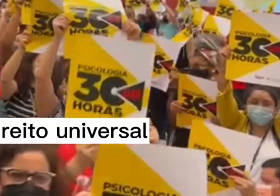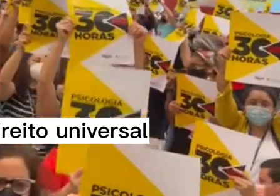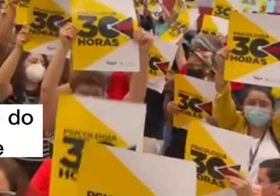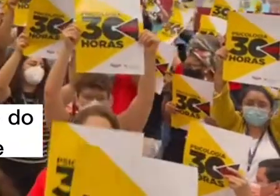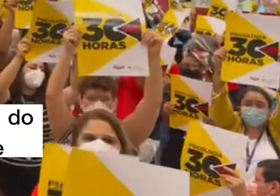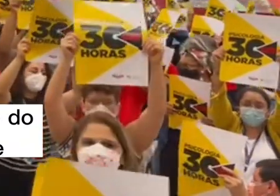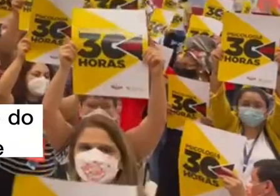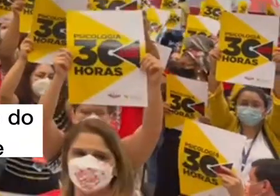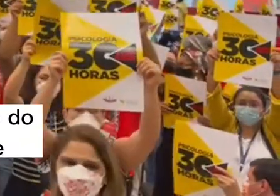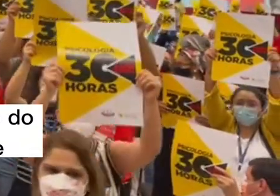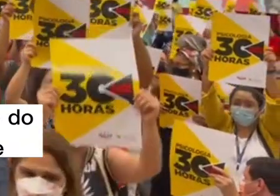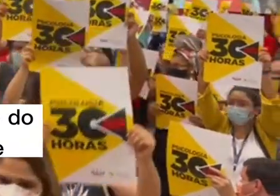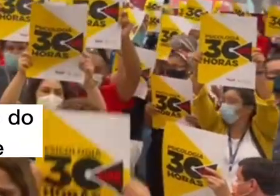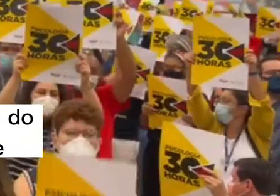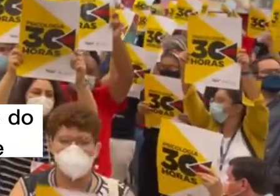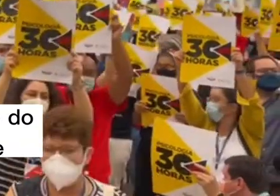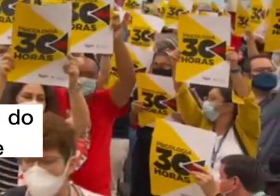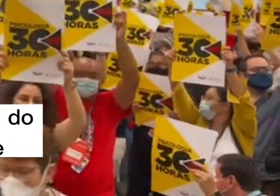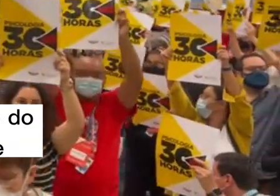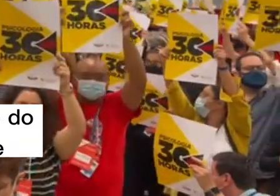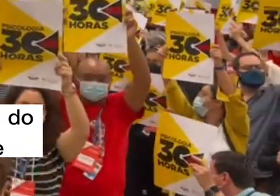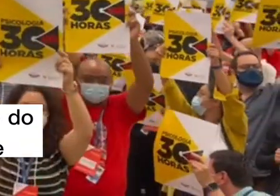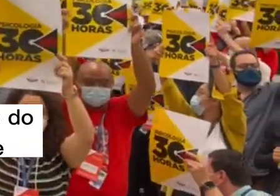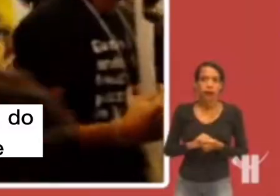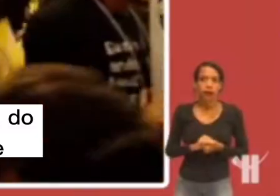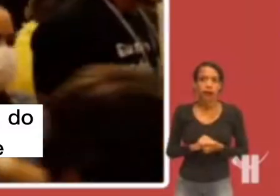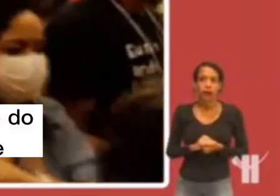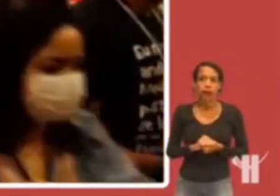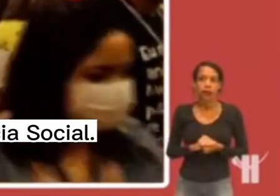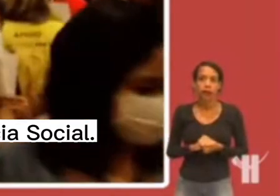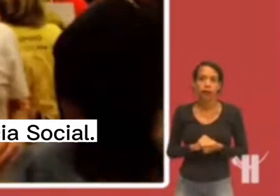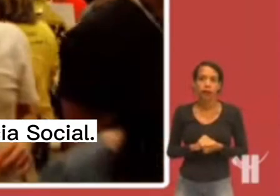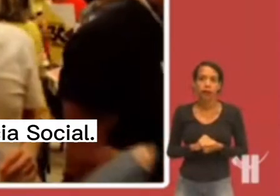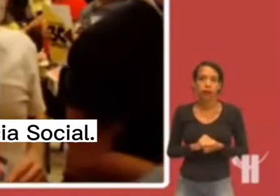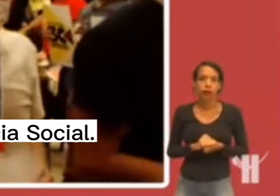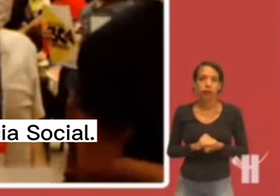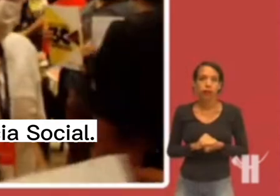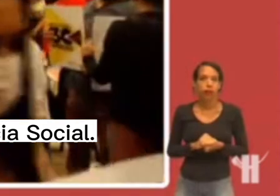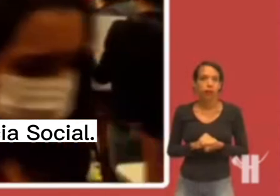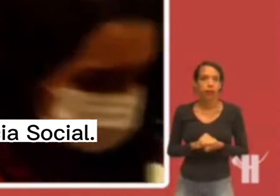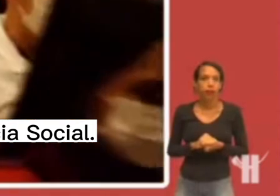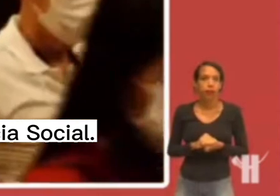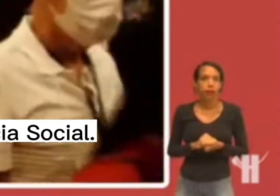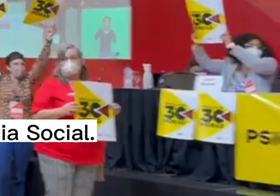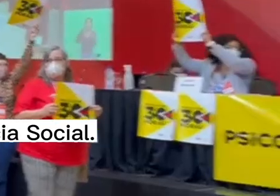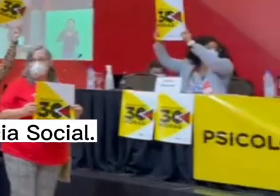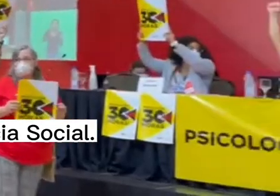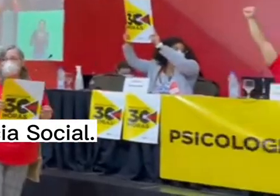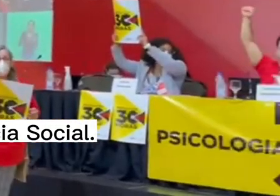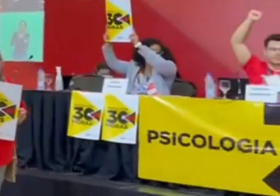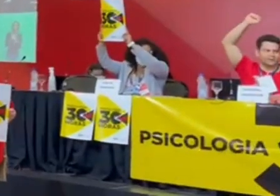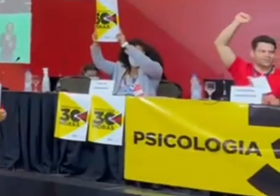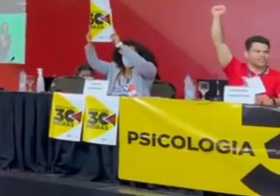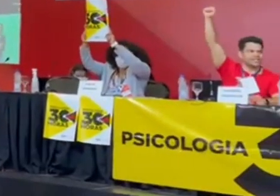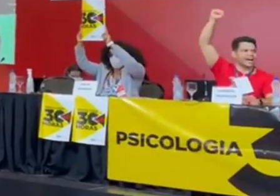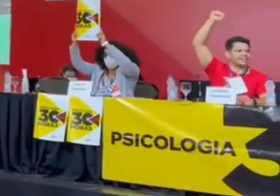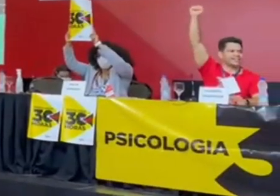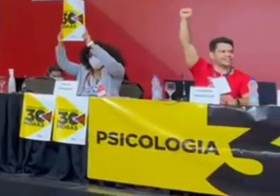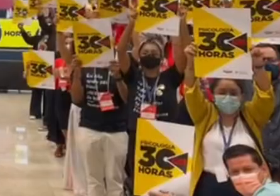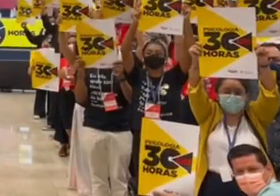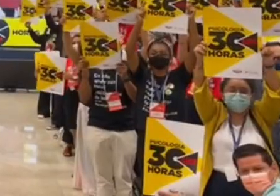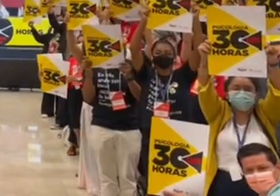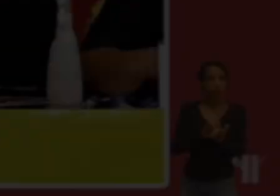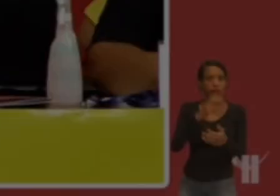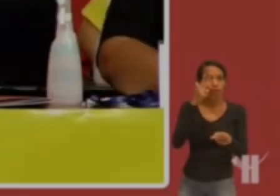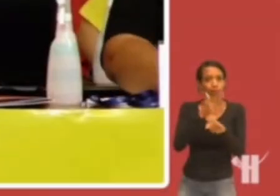direito universal e se articula com qualidade do Sistema Único de Saúde e do Sistema Único de Assistência Social. Participe